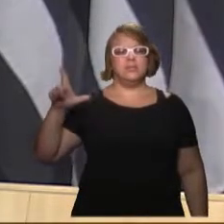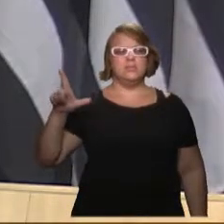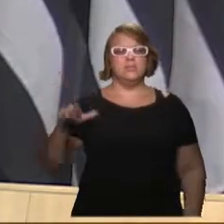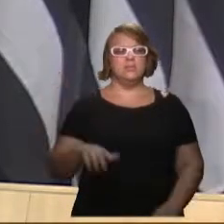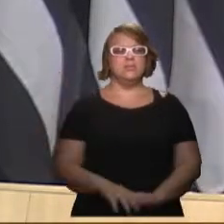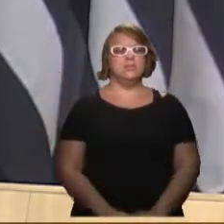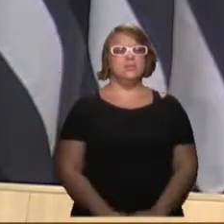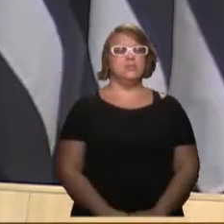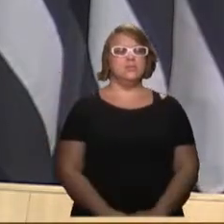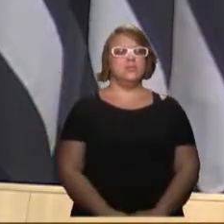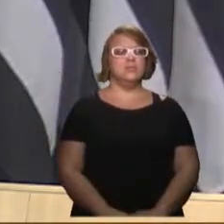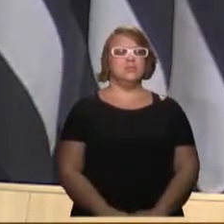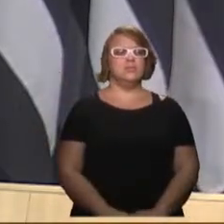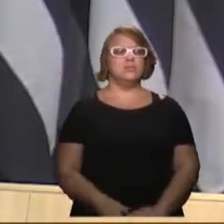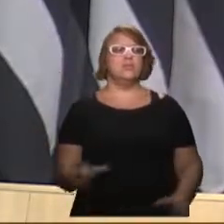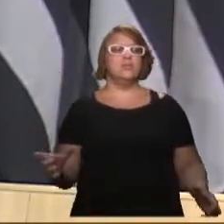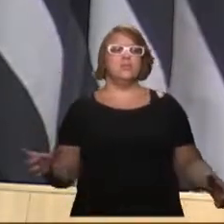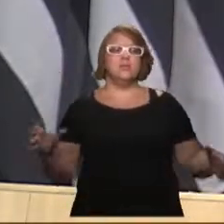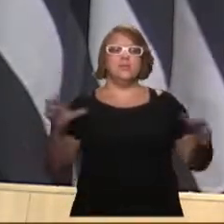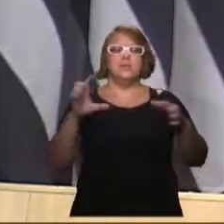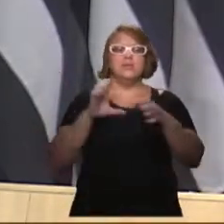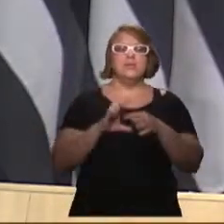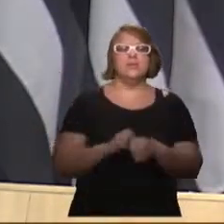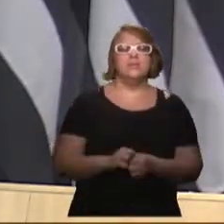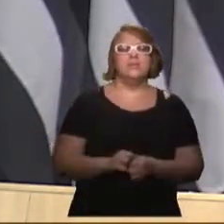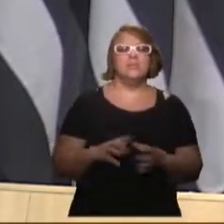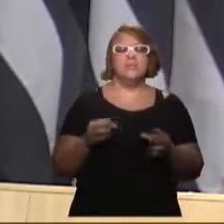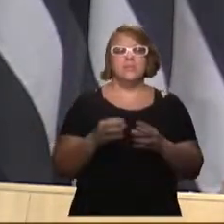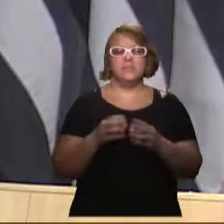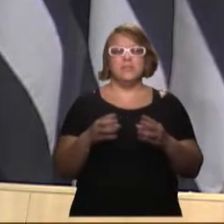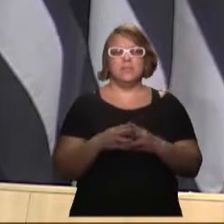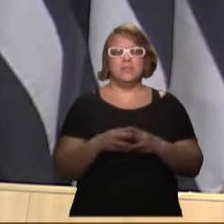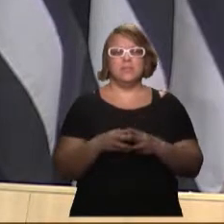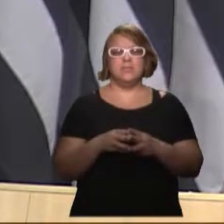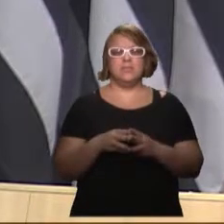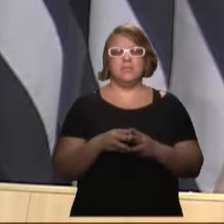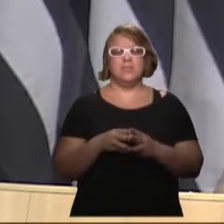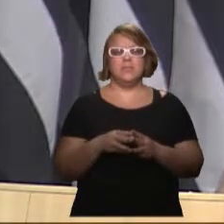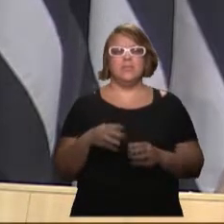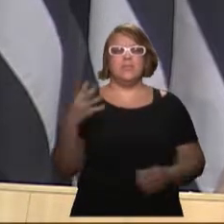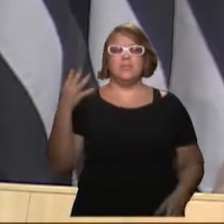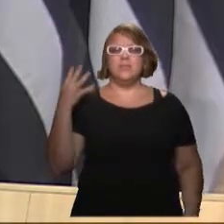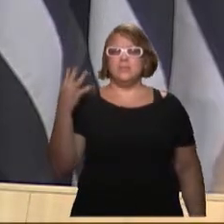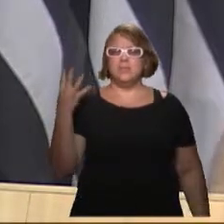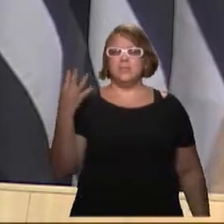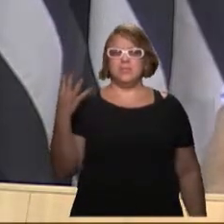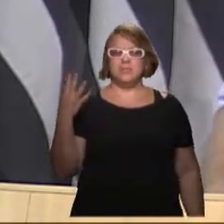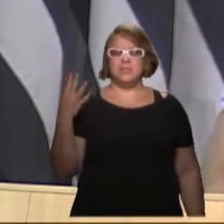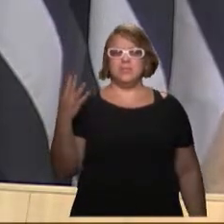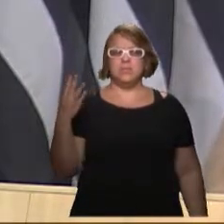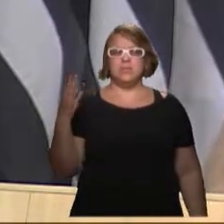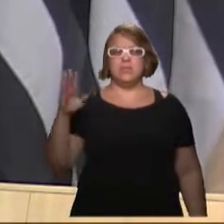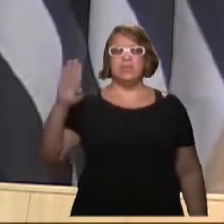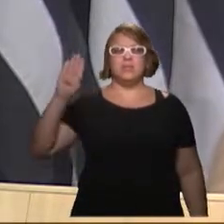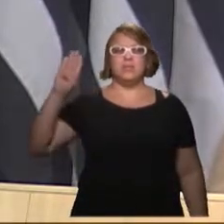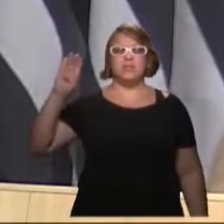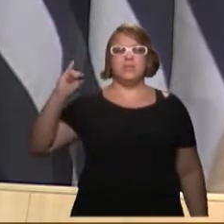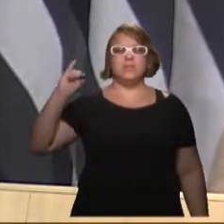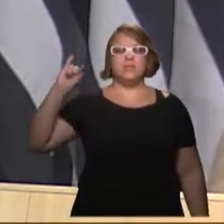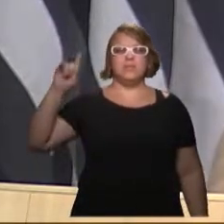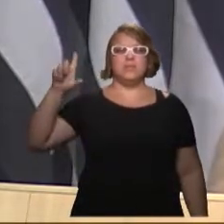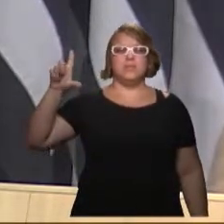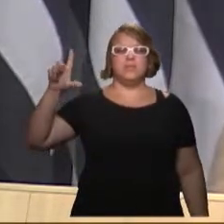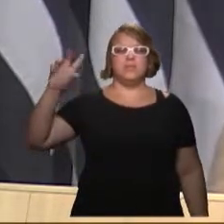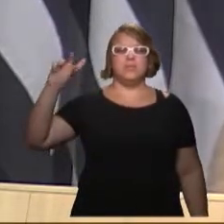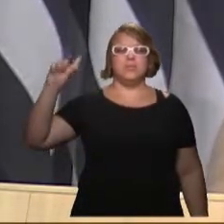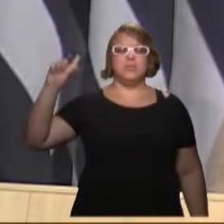um compromisso de 4 bilhões e meio, é dizer que os próximos 9 prefeitos do